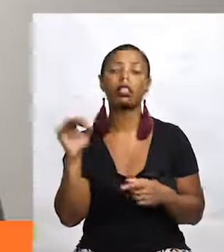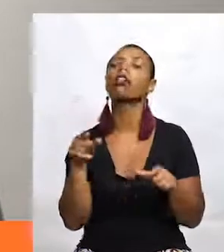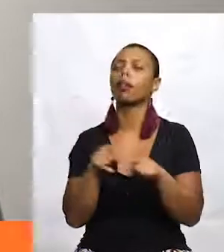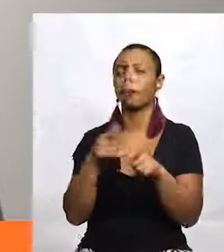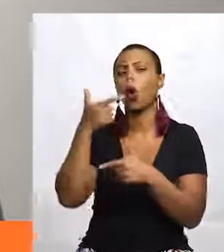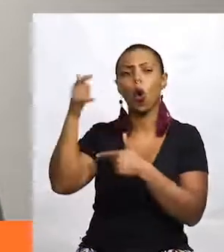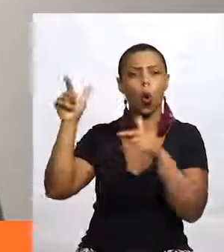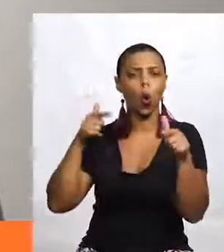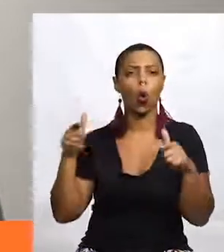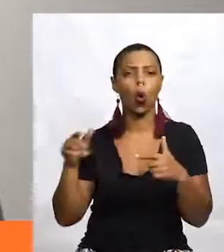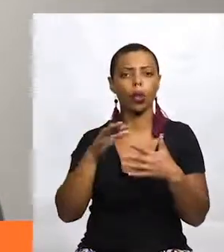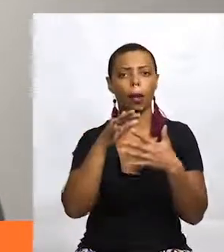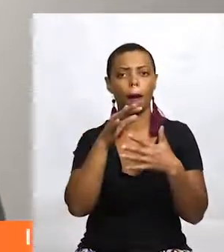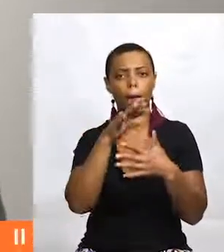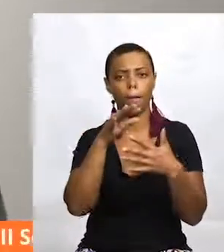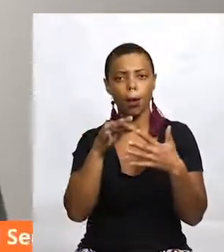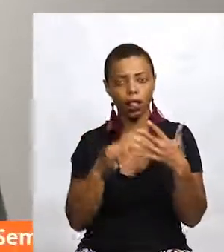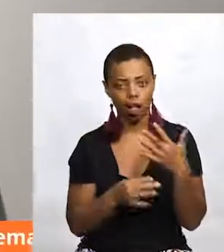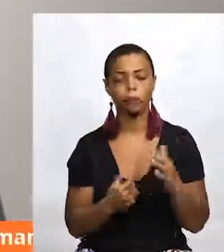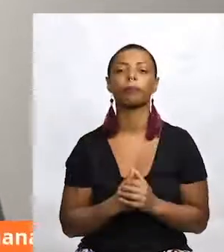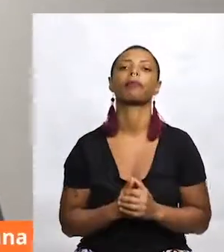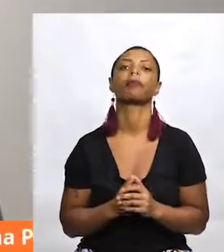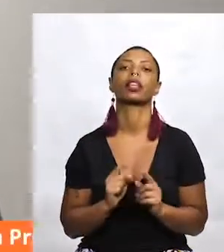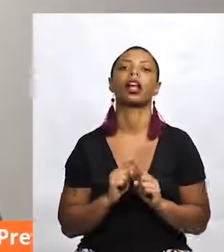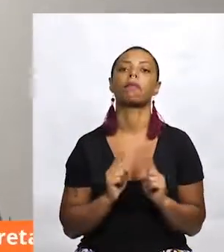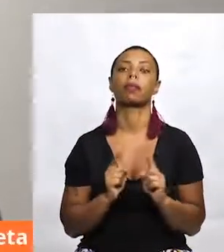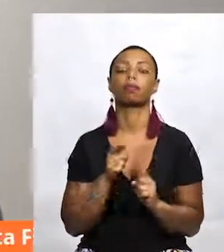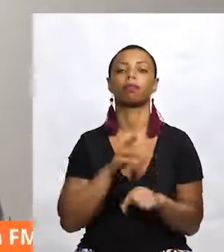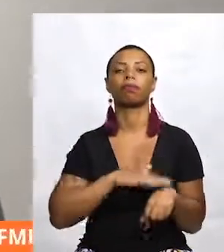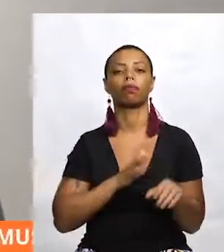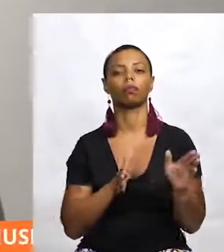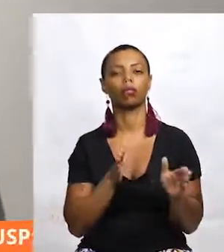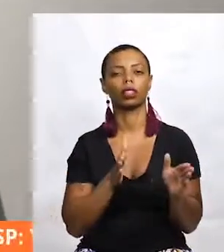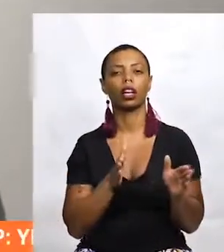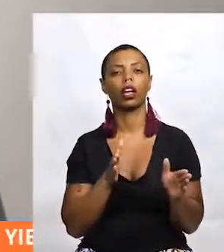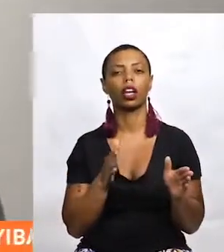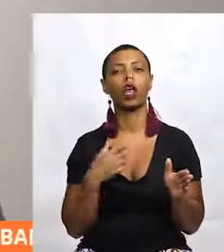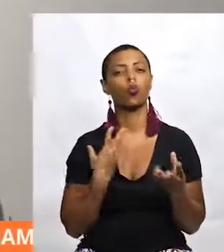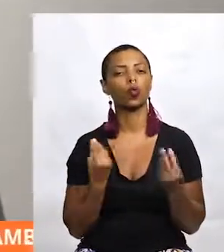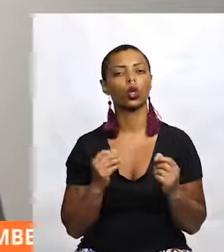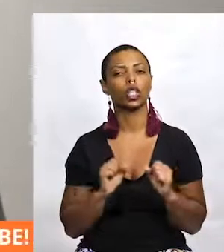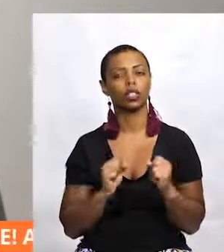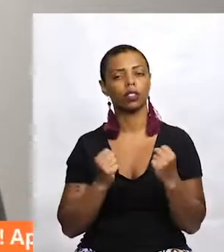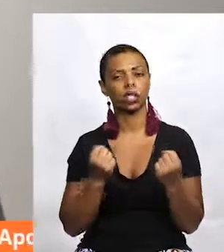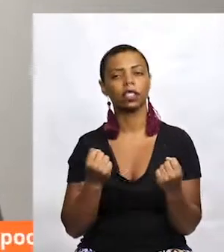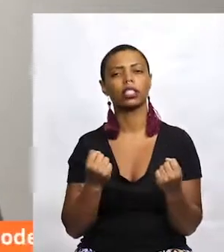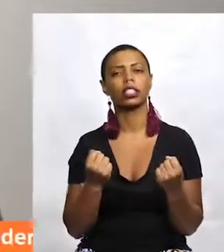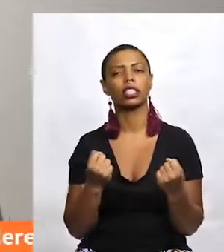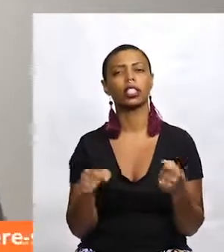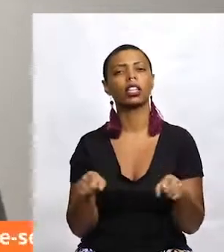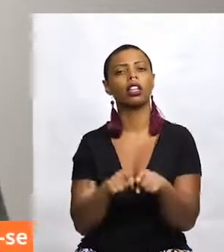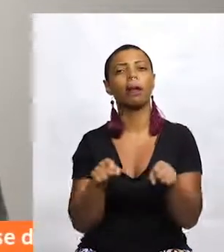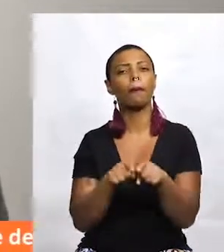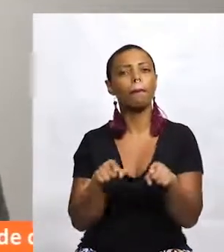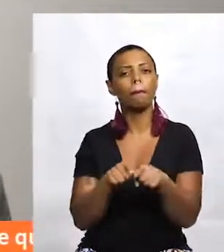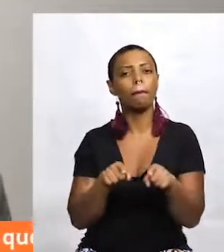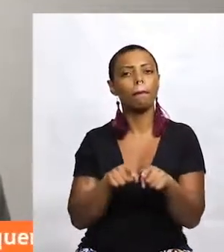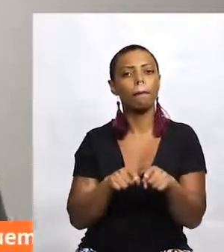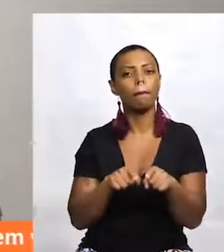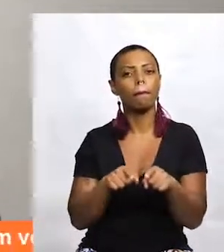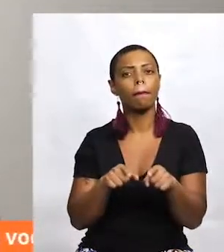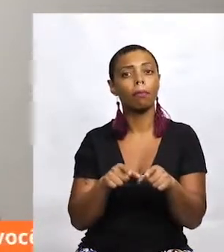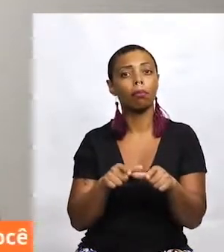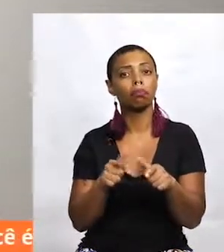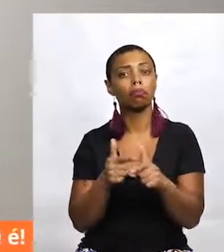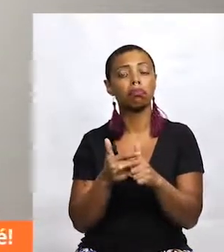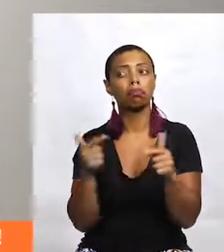também. Aí, nessa época, eu fui bem dedicada e coincidentemente, abriu na Unesp de